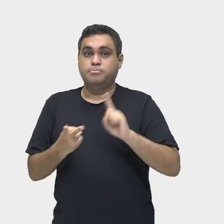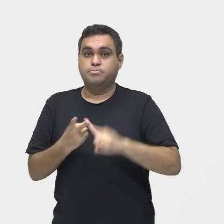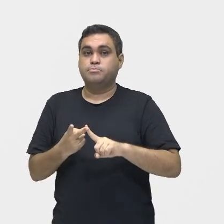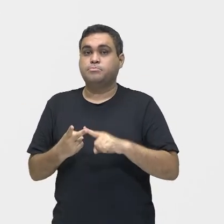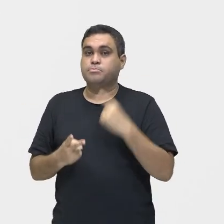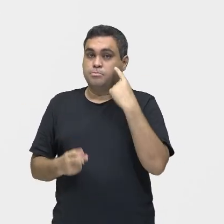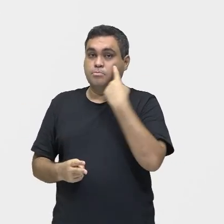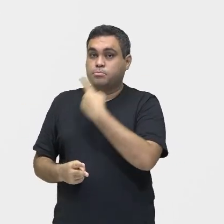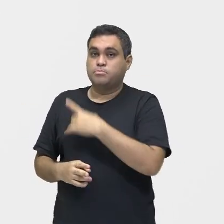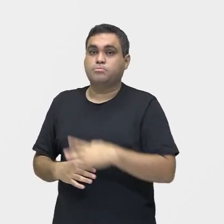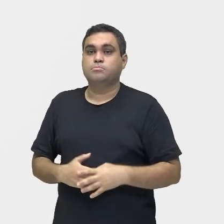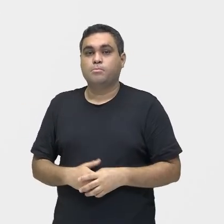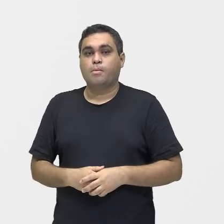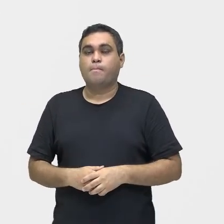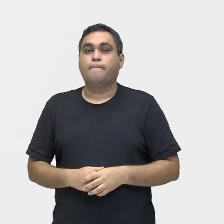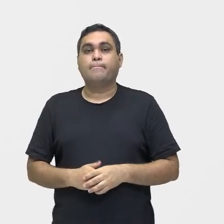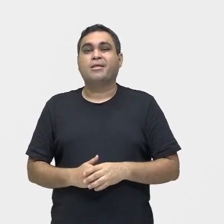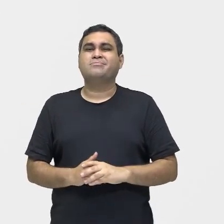segunda questão: